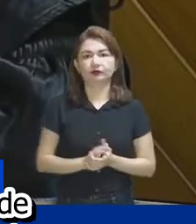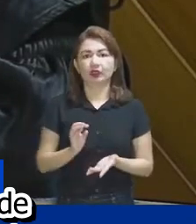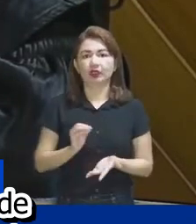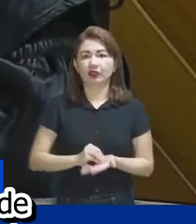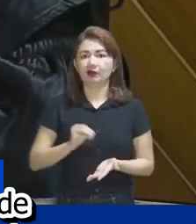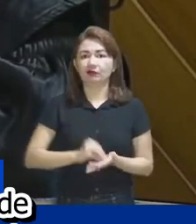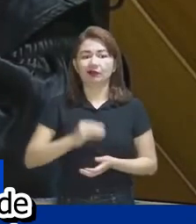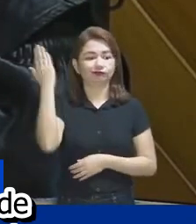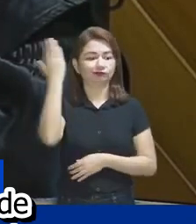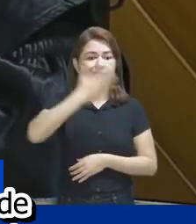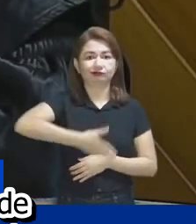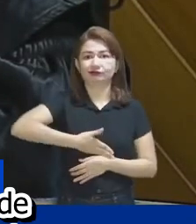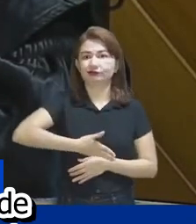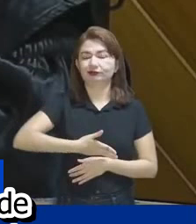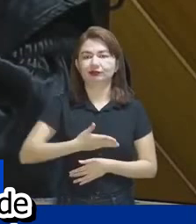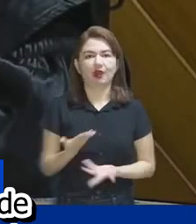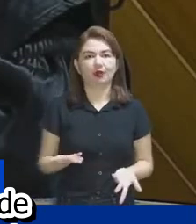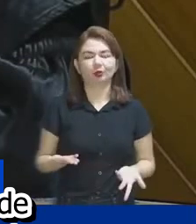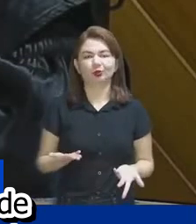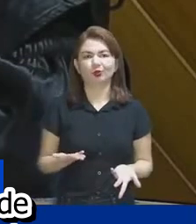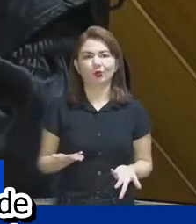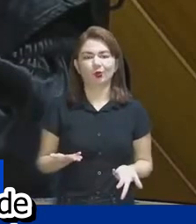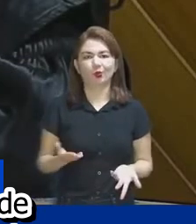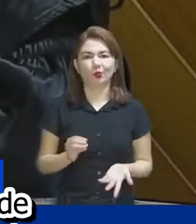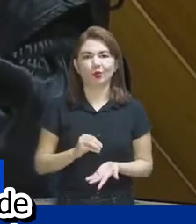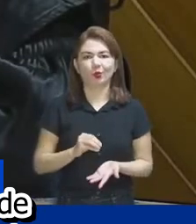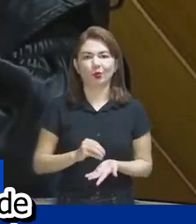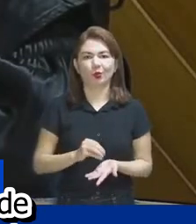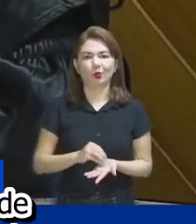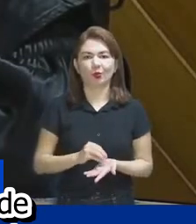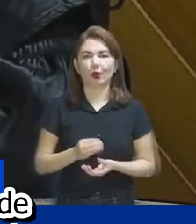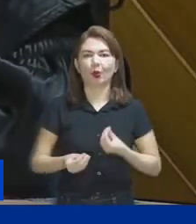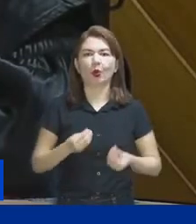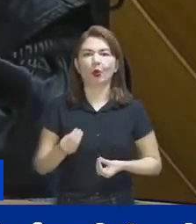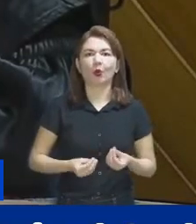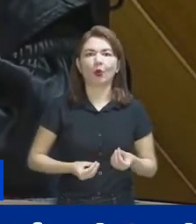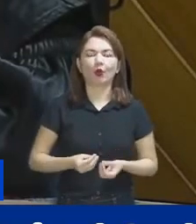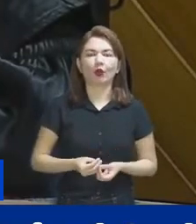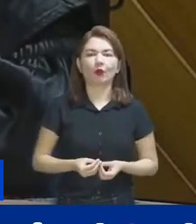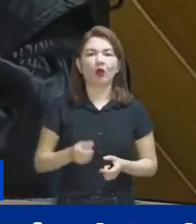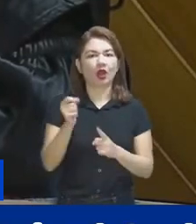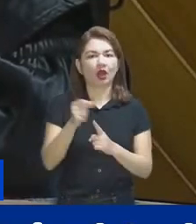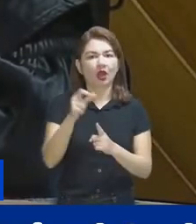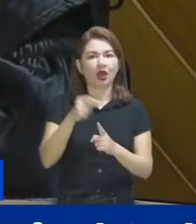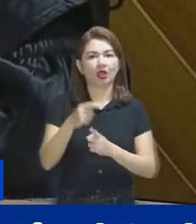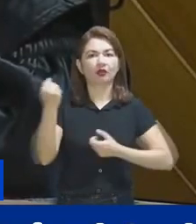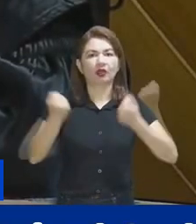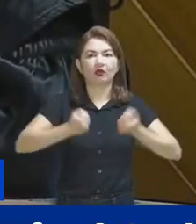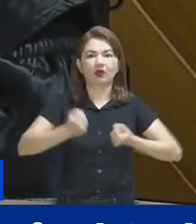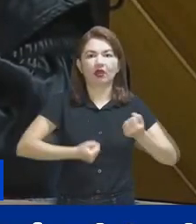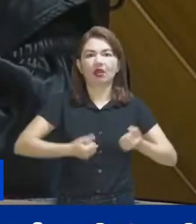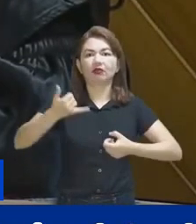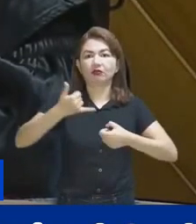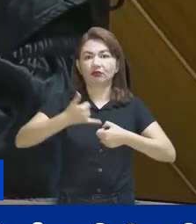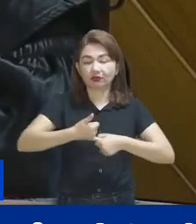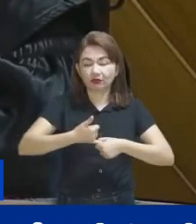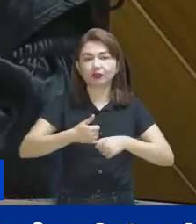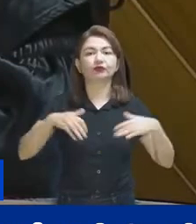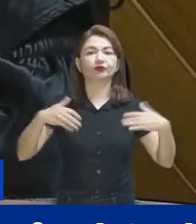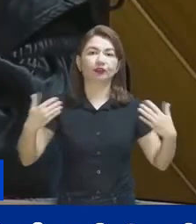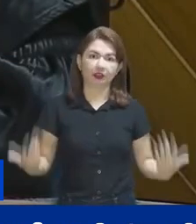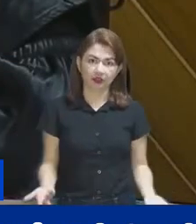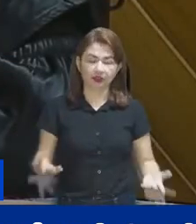ausência de comprovação de locação de veículo para justificar os gastos com combustíveis. Assim, inovando na apresentação